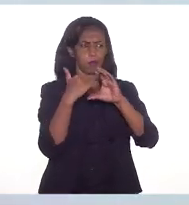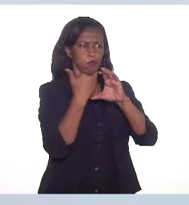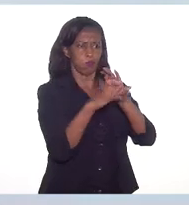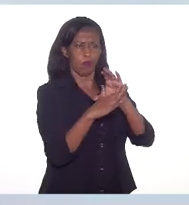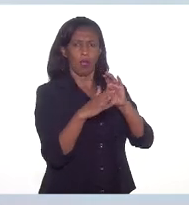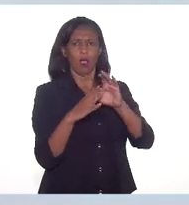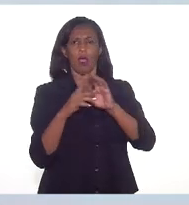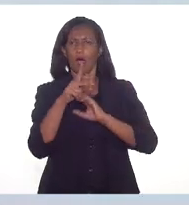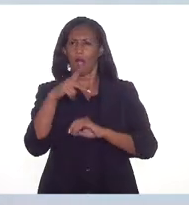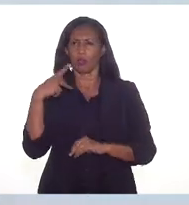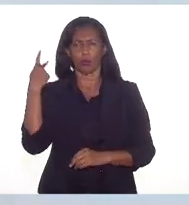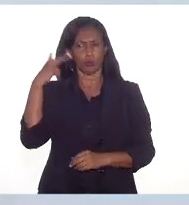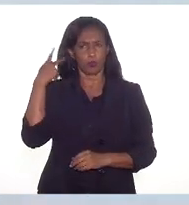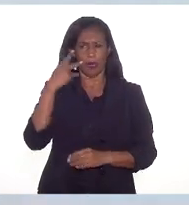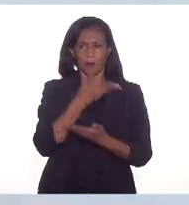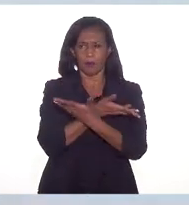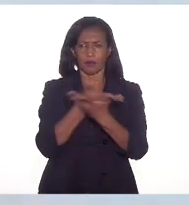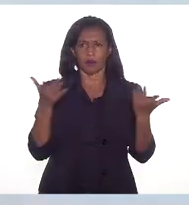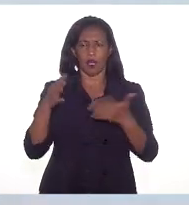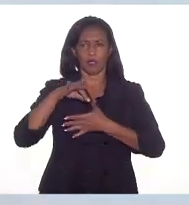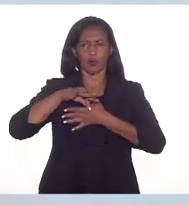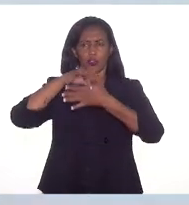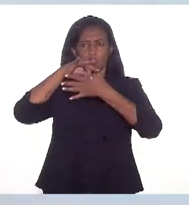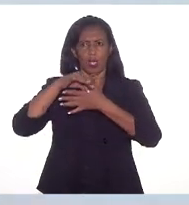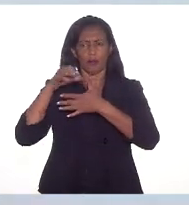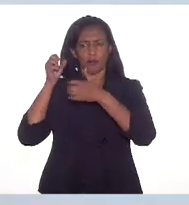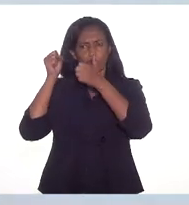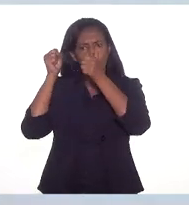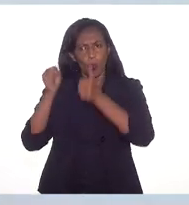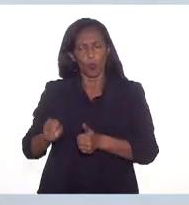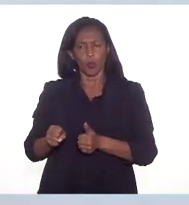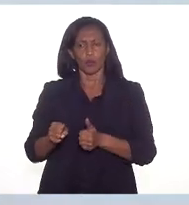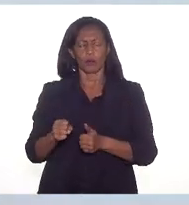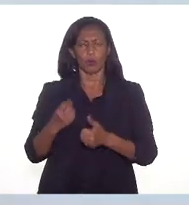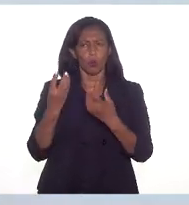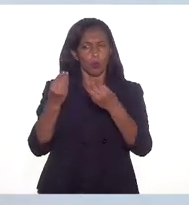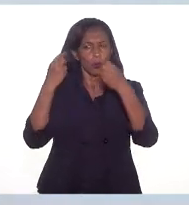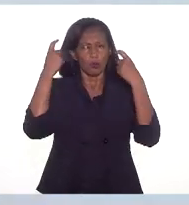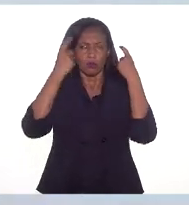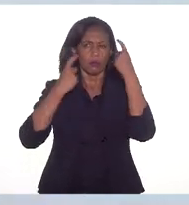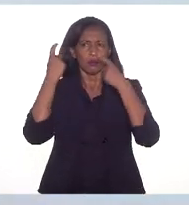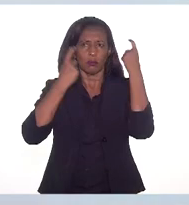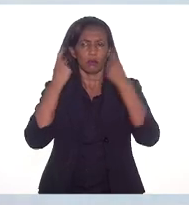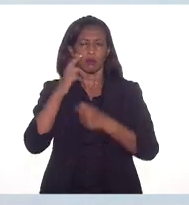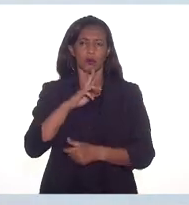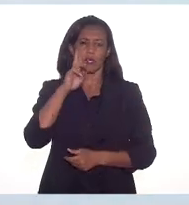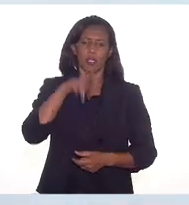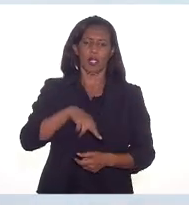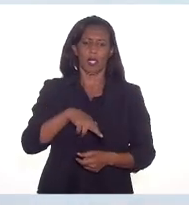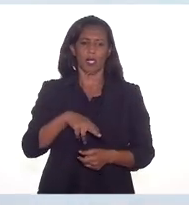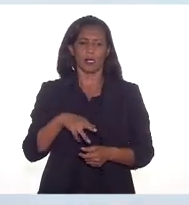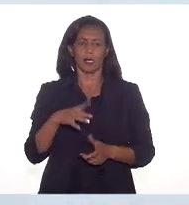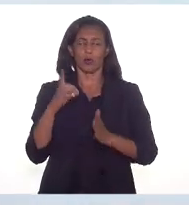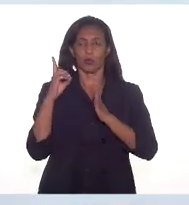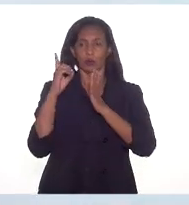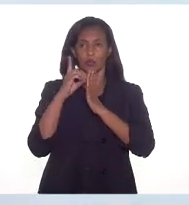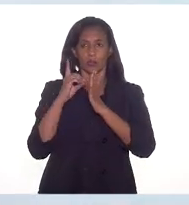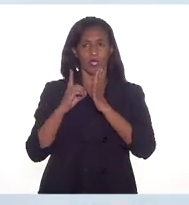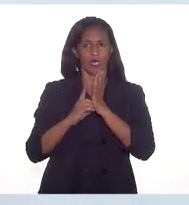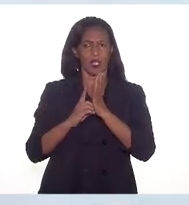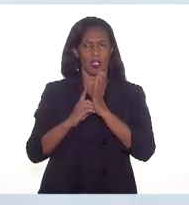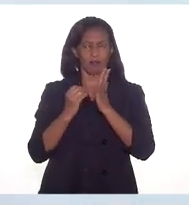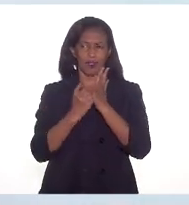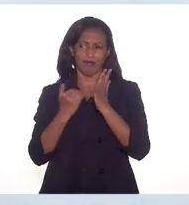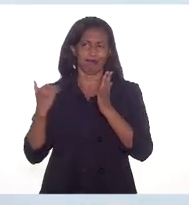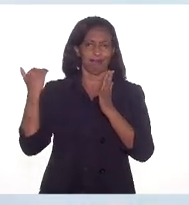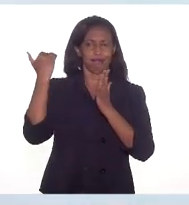aos parlamentares, a chefes de poderes, com muitas preocupações em razão do decreto ter extrapolado